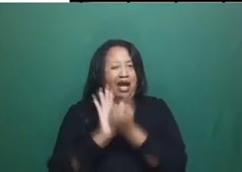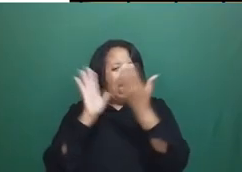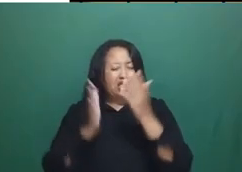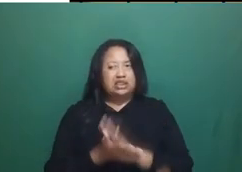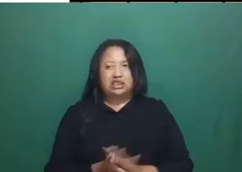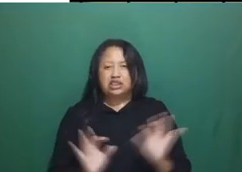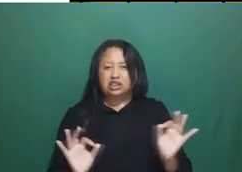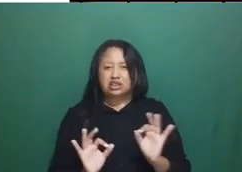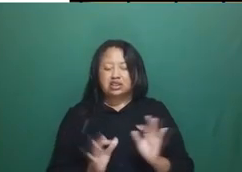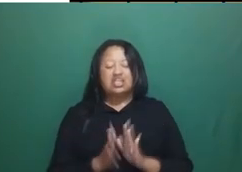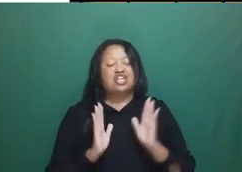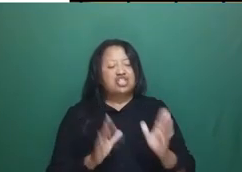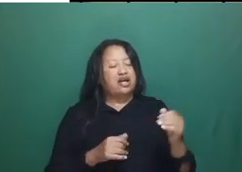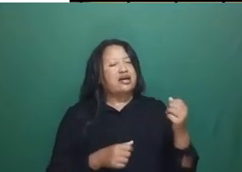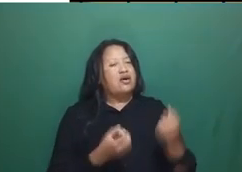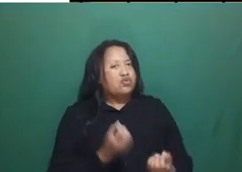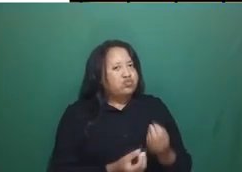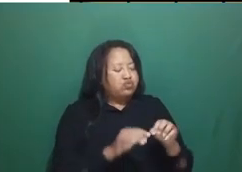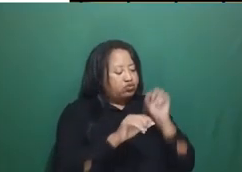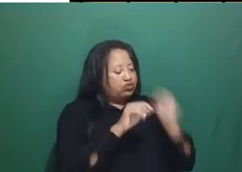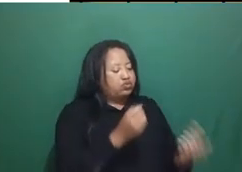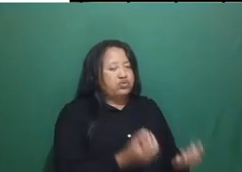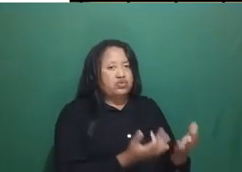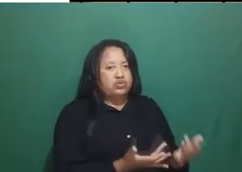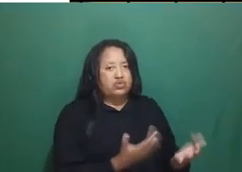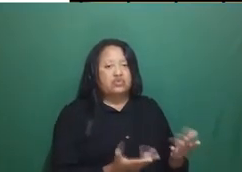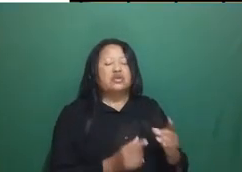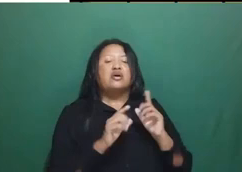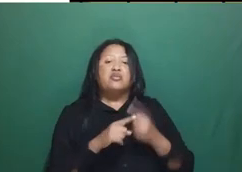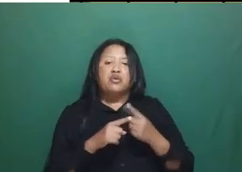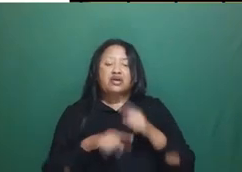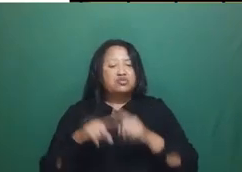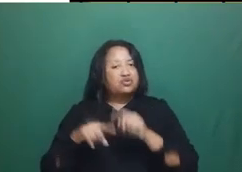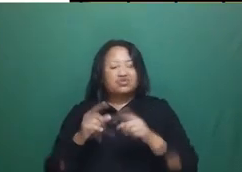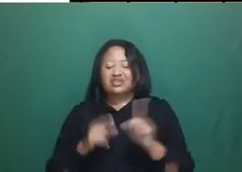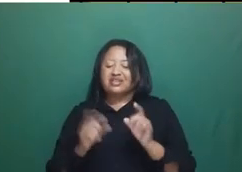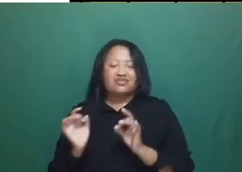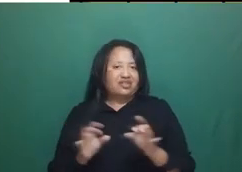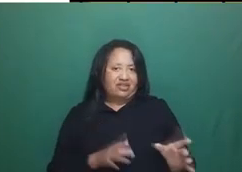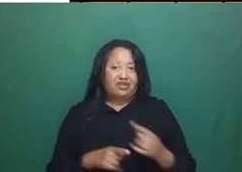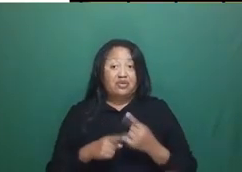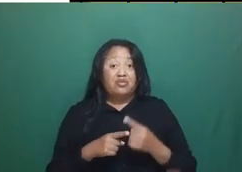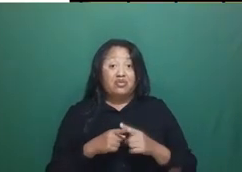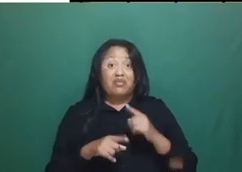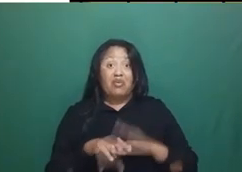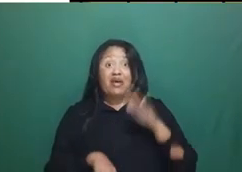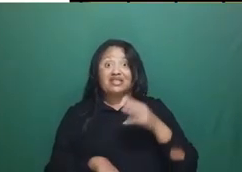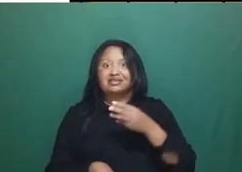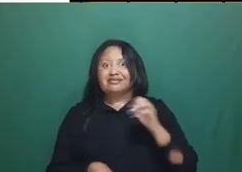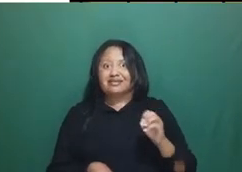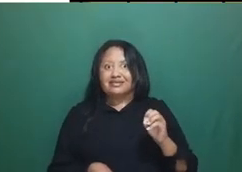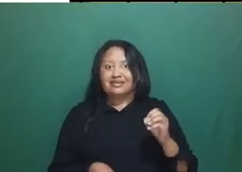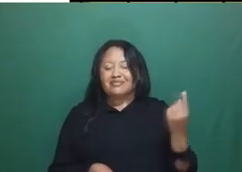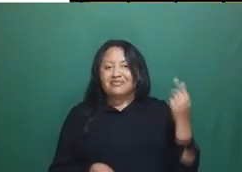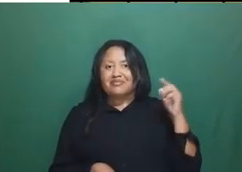de luxo elas Já queimaram né elas fizeram queimas dos seus produtos que não foram vendidos né por mais de 30 milhões de